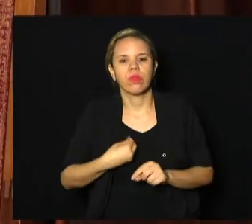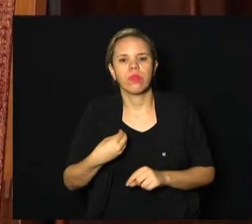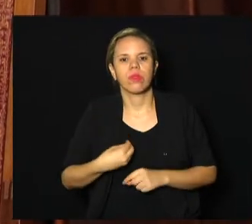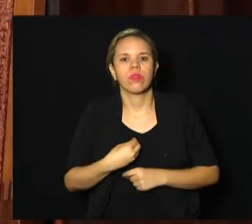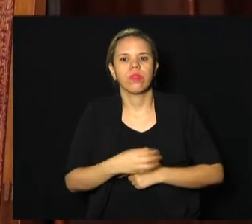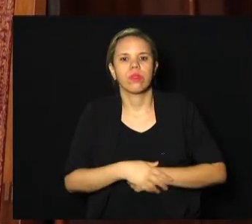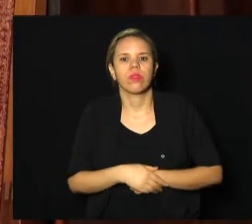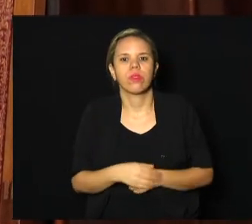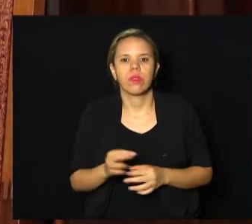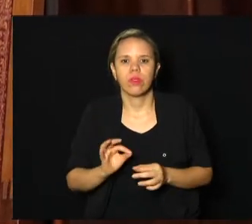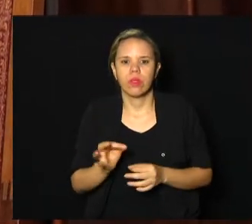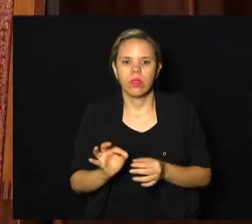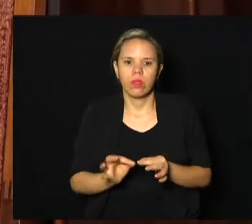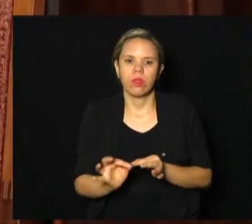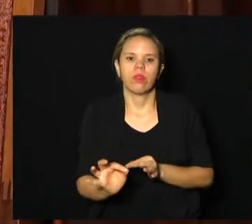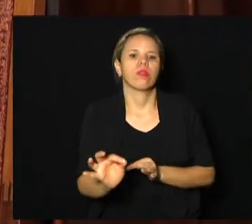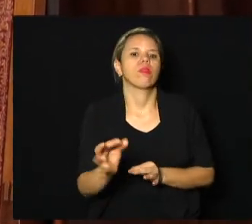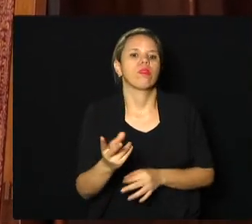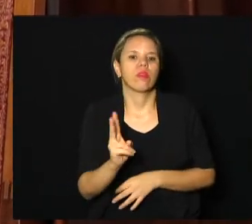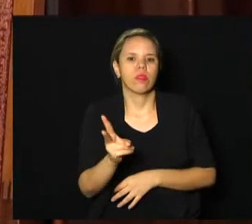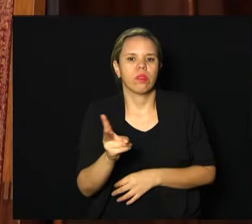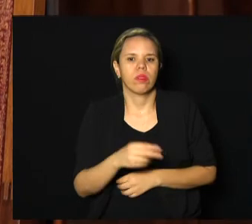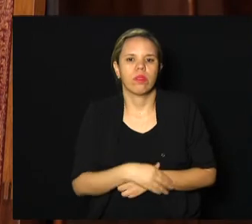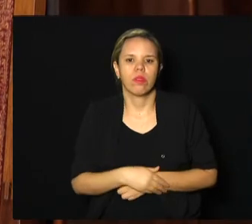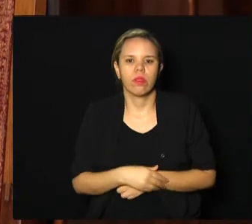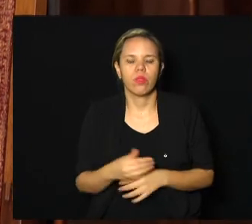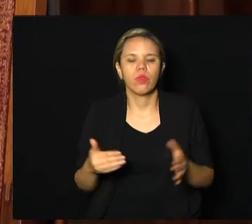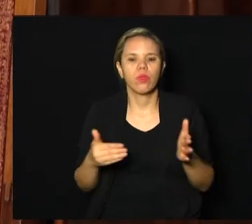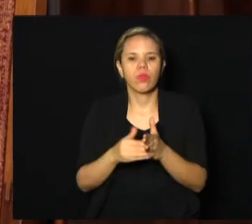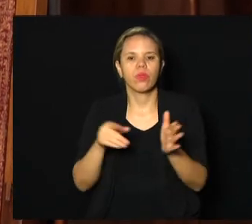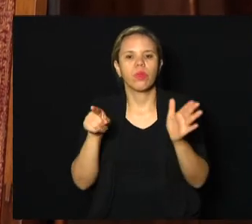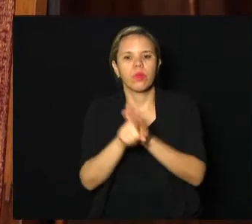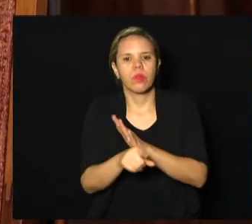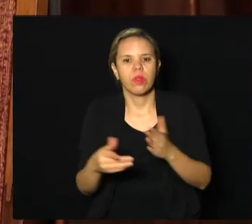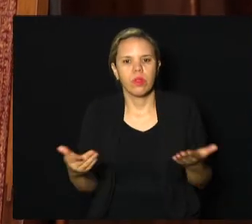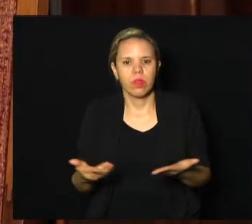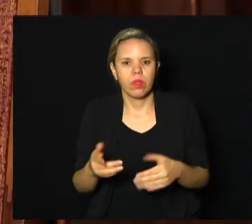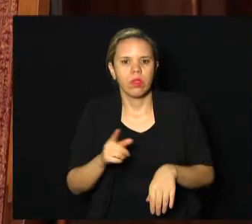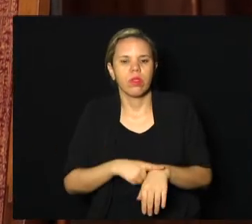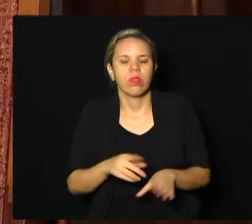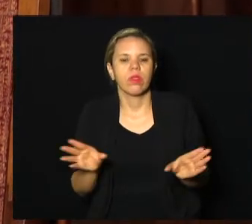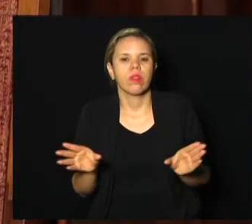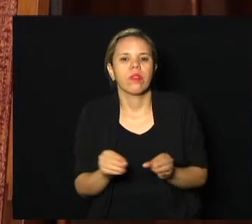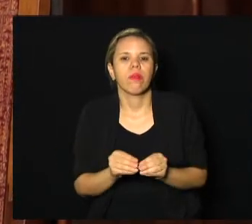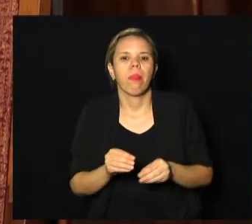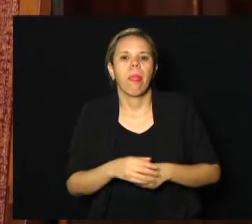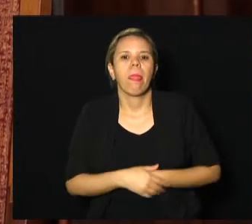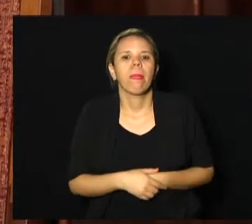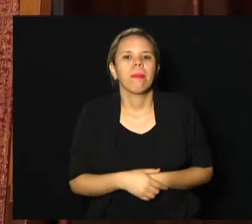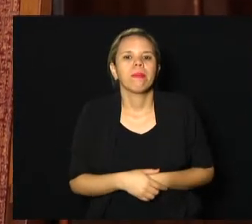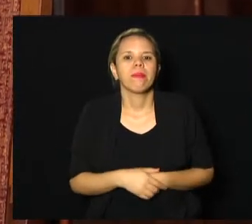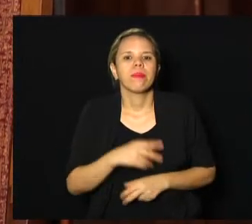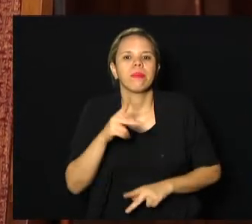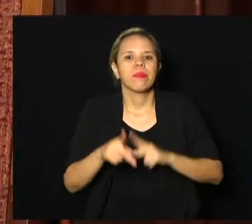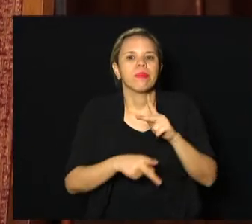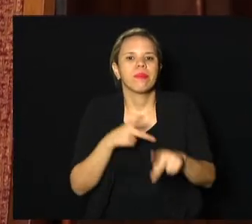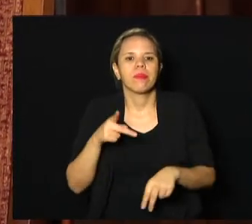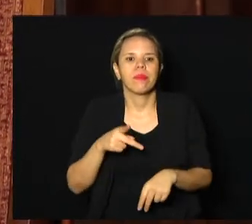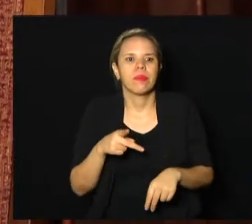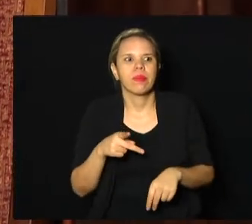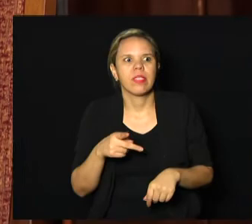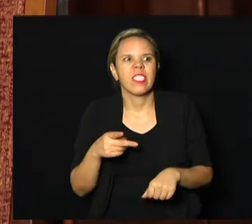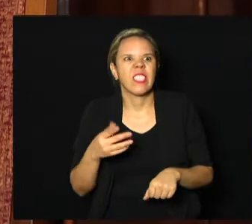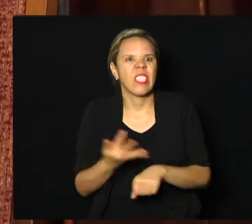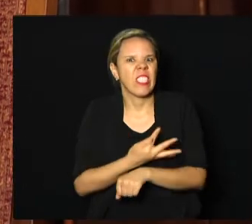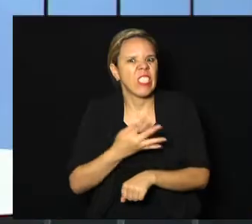vida prolongada, né? Ô, doutor, uma última pergunta agora, o nosso tempinho está terminando. Pessoas muito tensas,